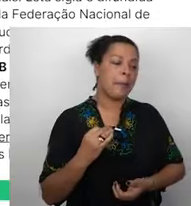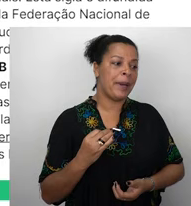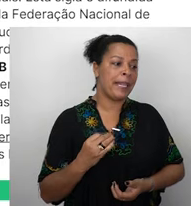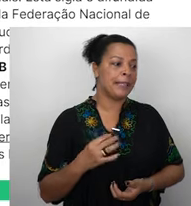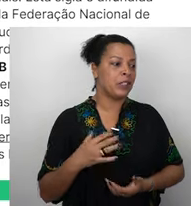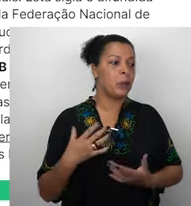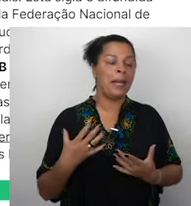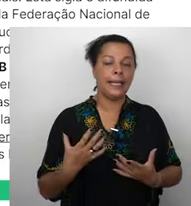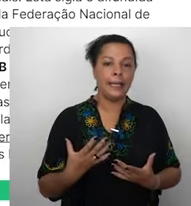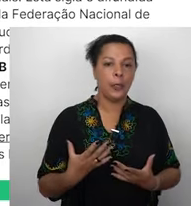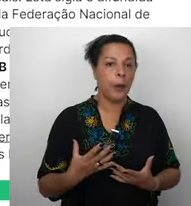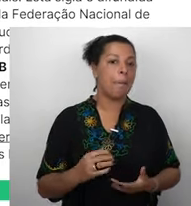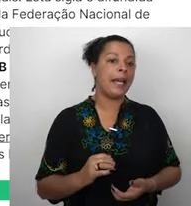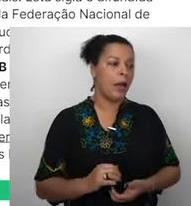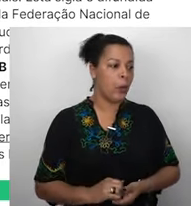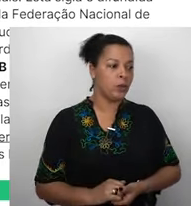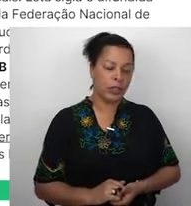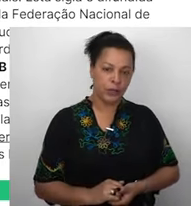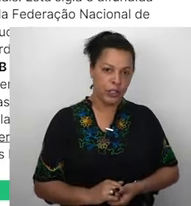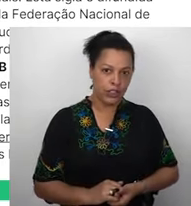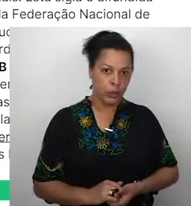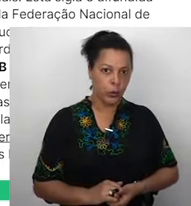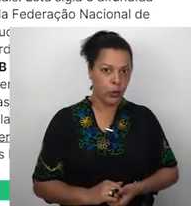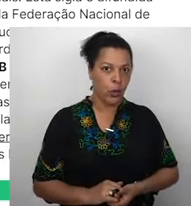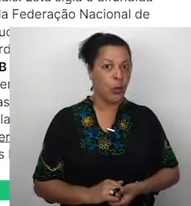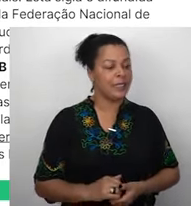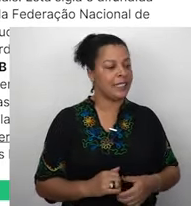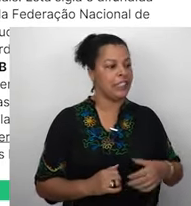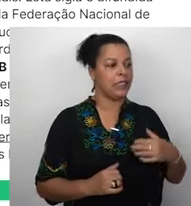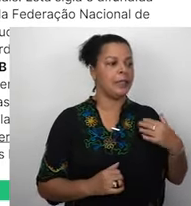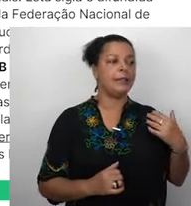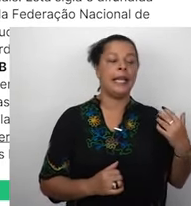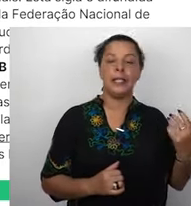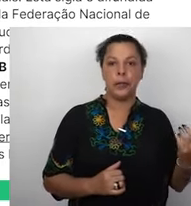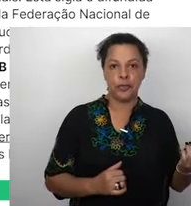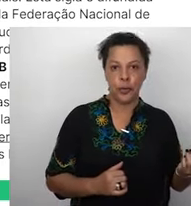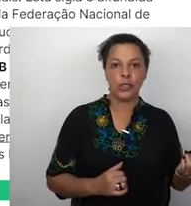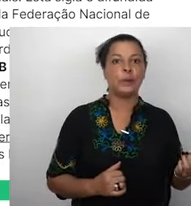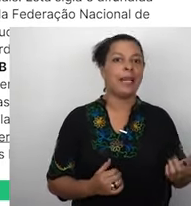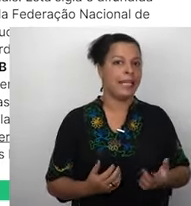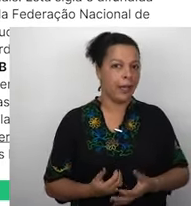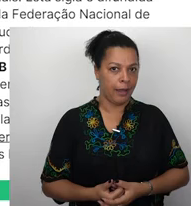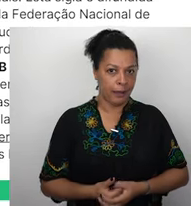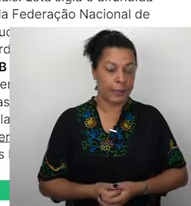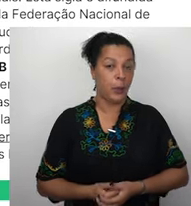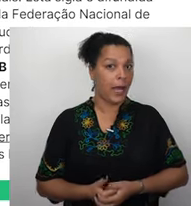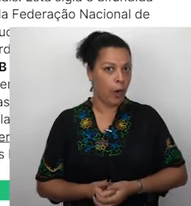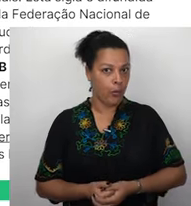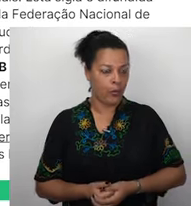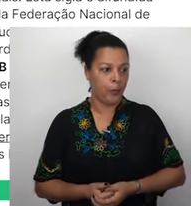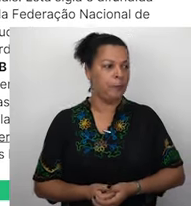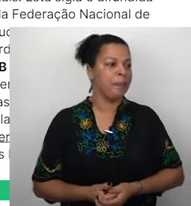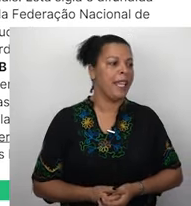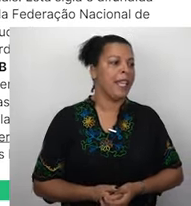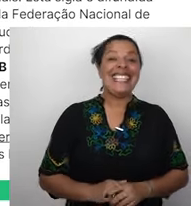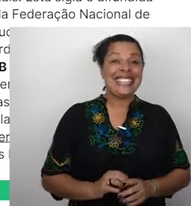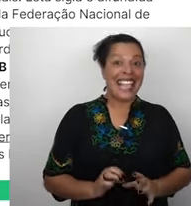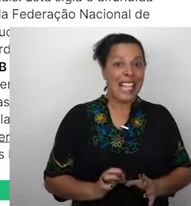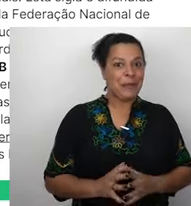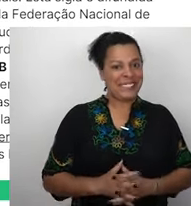pessoa que interpreta de uma língua para outra o que foi dito, ou seja, da língua fonte para a língua